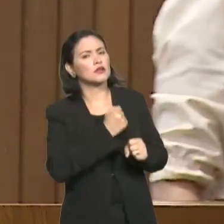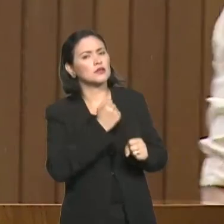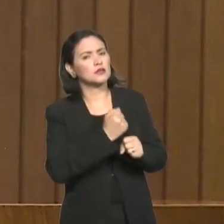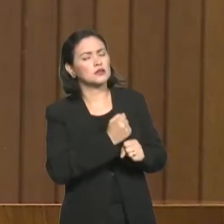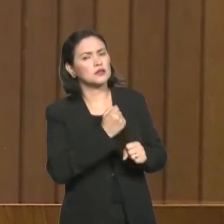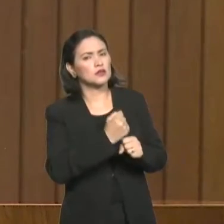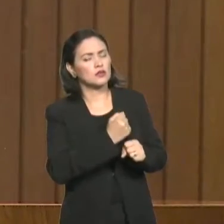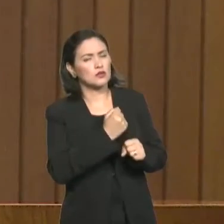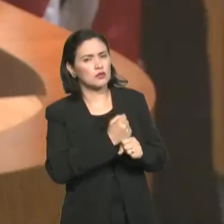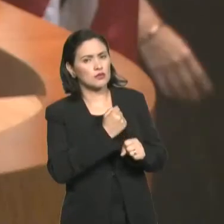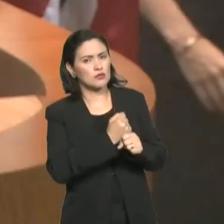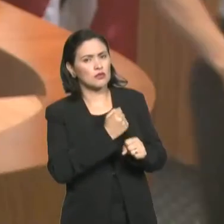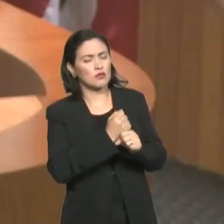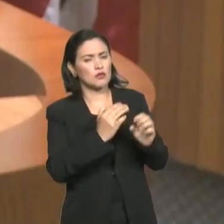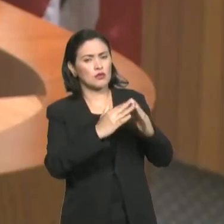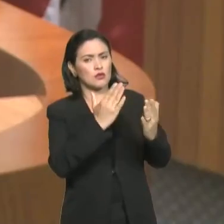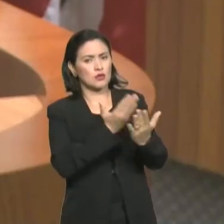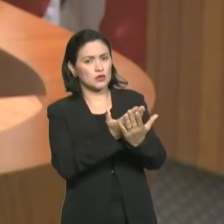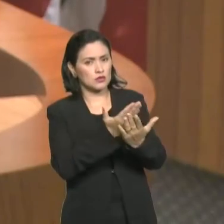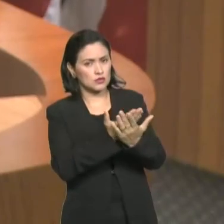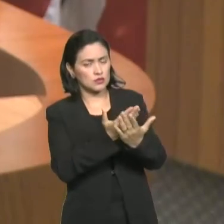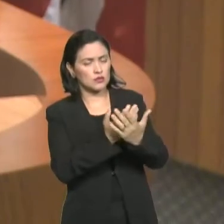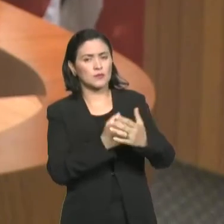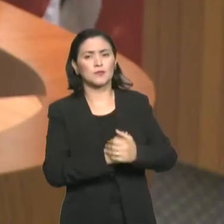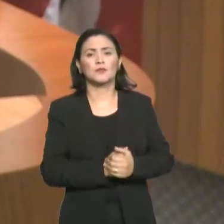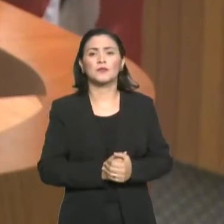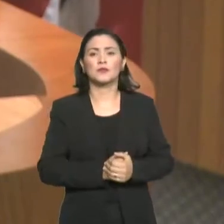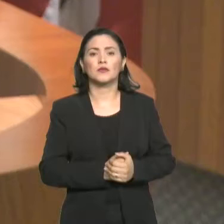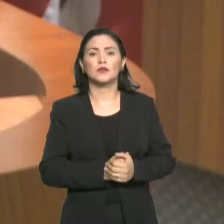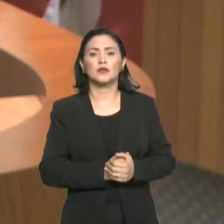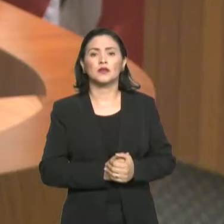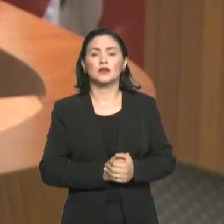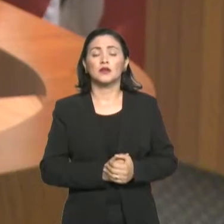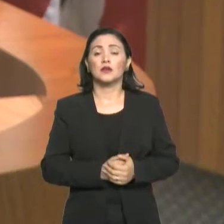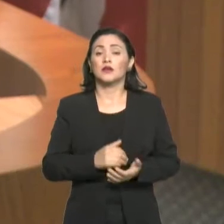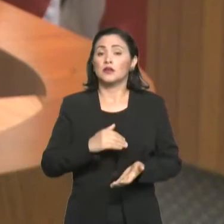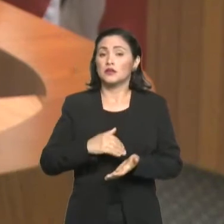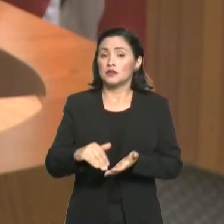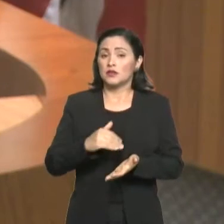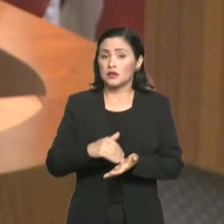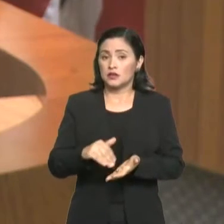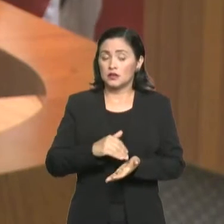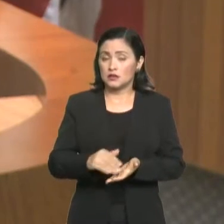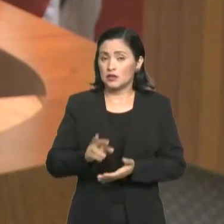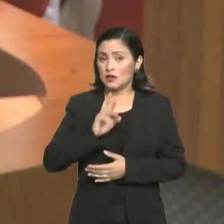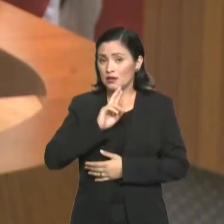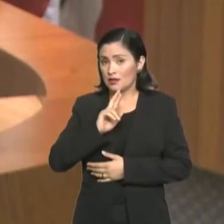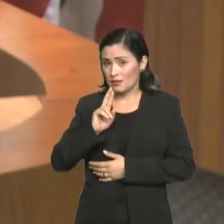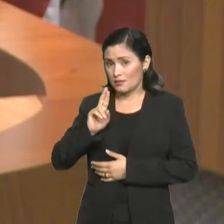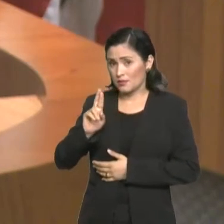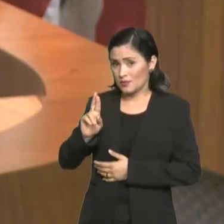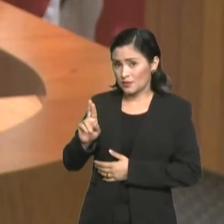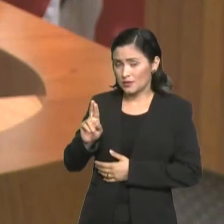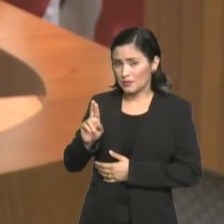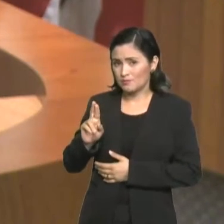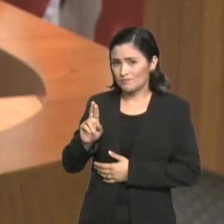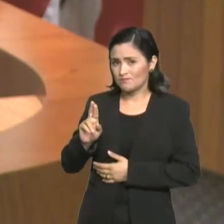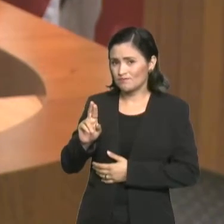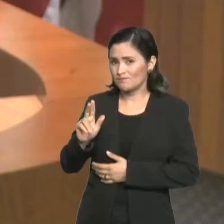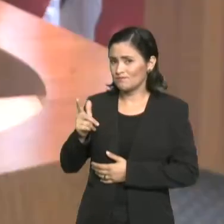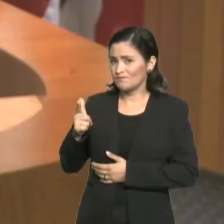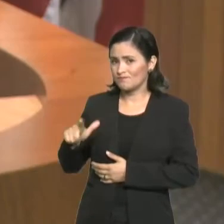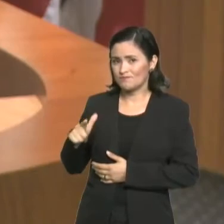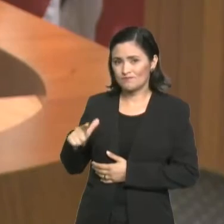Fábio, pela atual gestão. O secretário, deputado Arnaldo, fugiu das